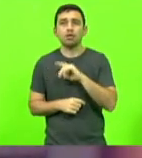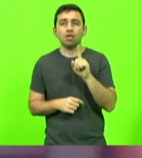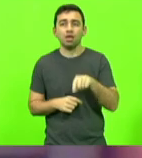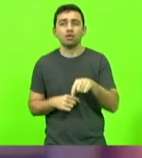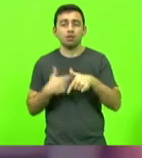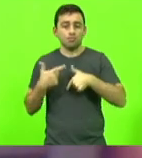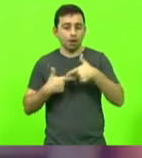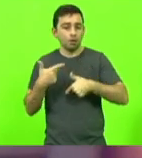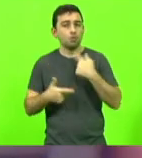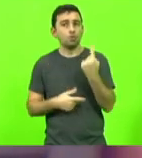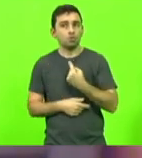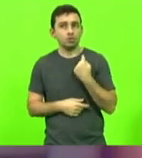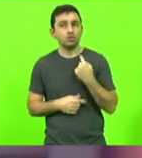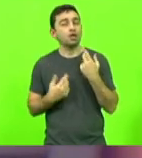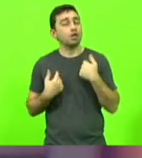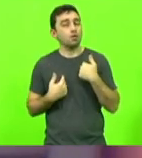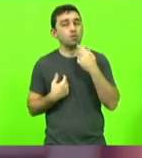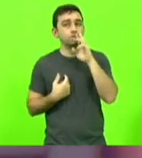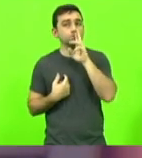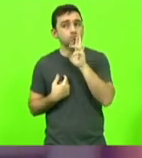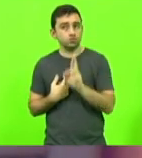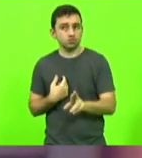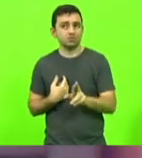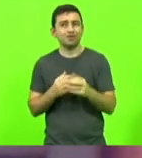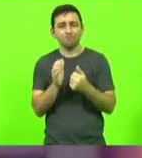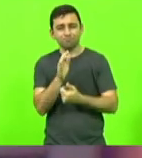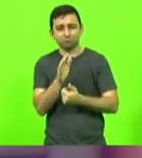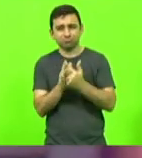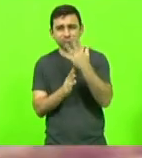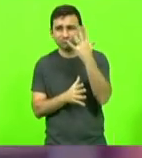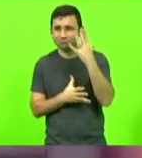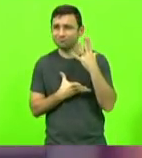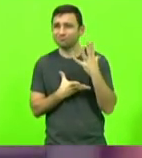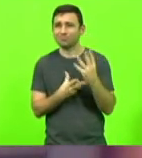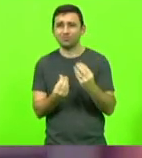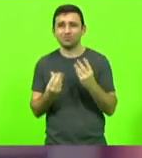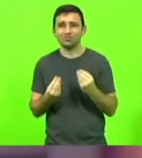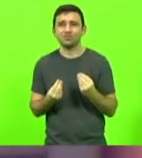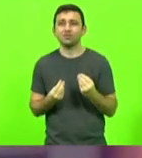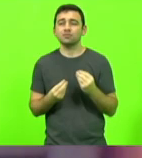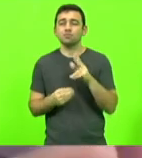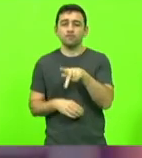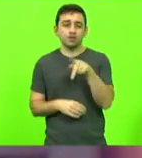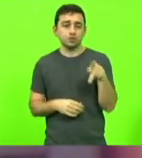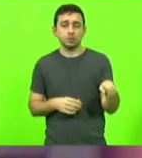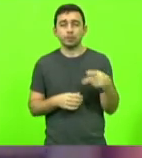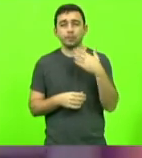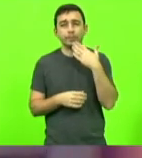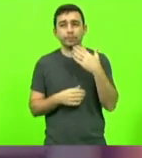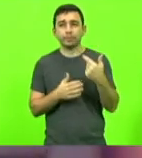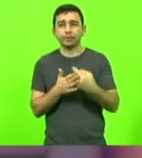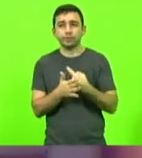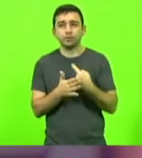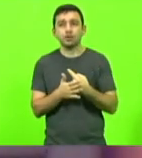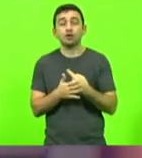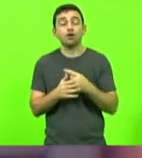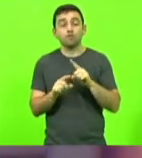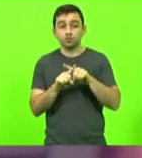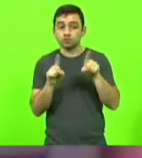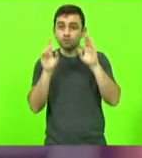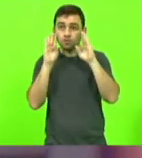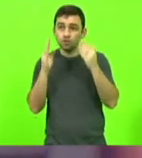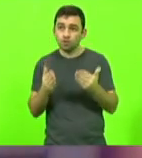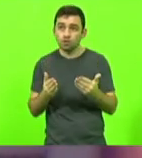E eu tive que responder dezenas, centenas de professores, dizendo: pessoal, foco,